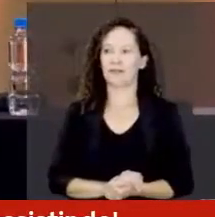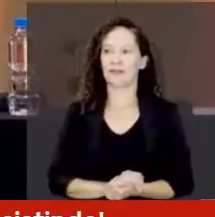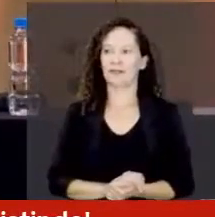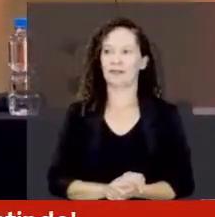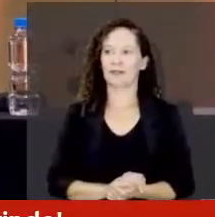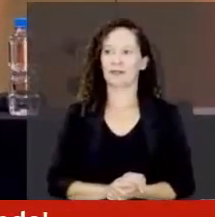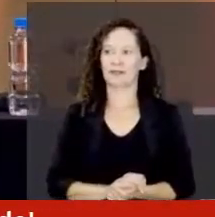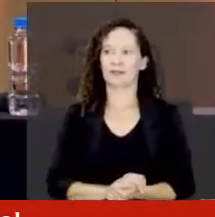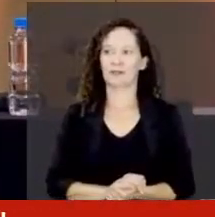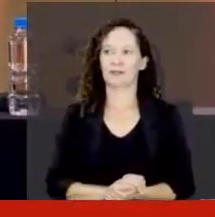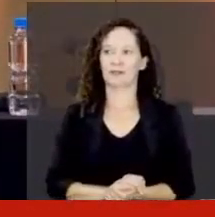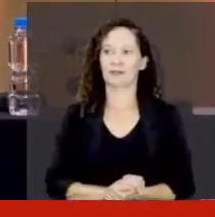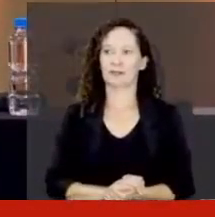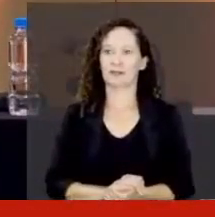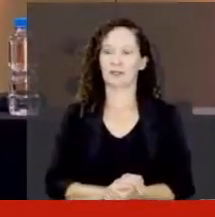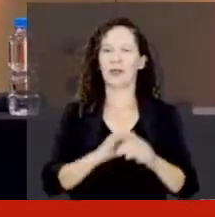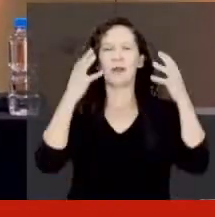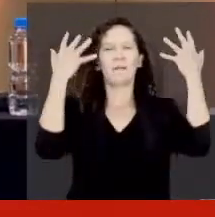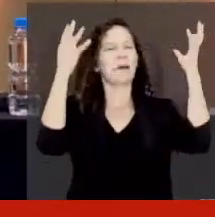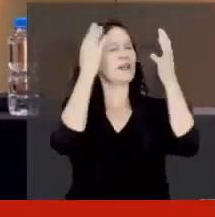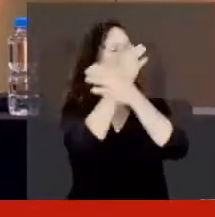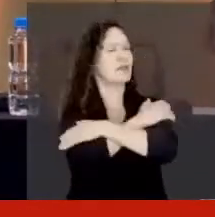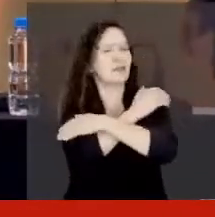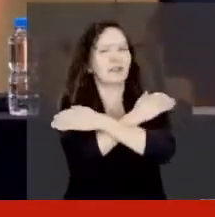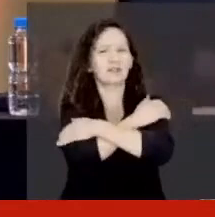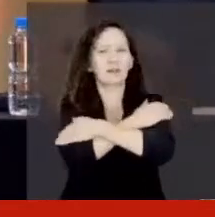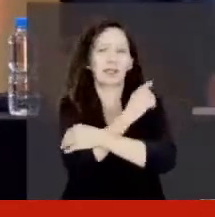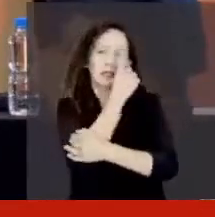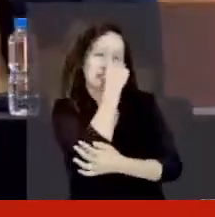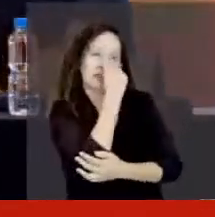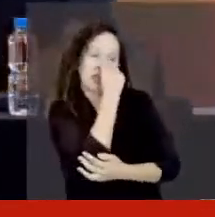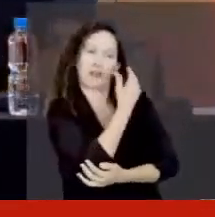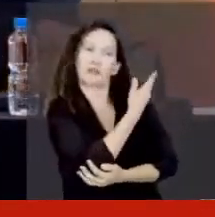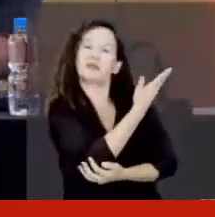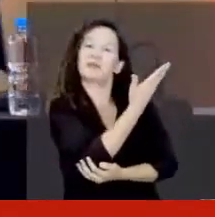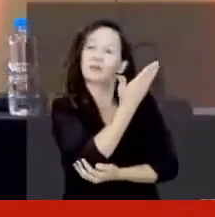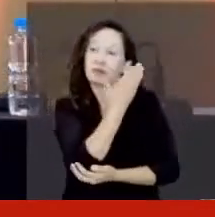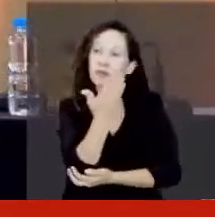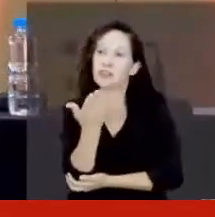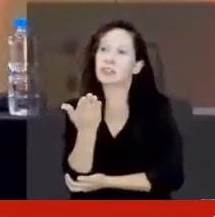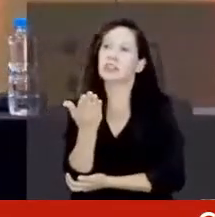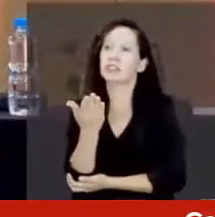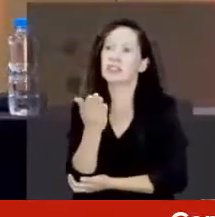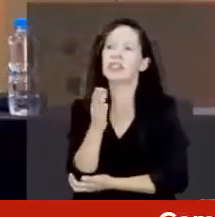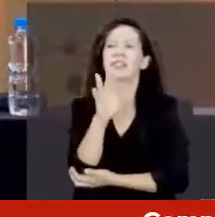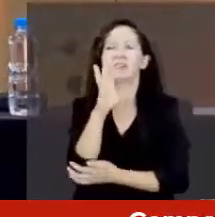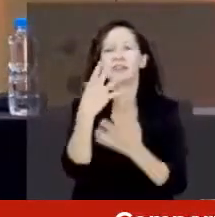Vamos lá? Oh, abre a porta aí para mim, por favor. Grande, grande, grande.